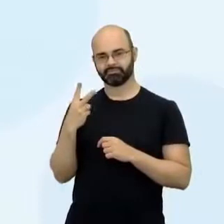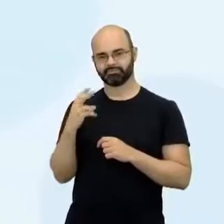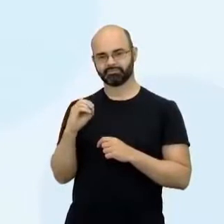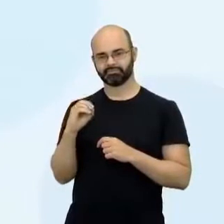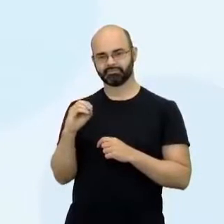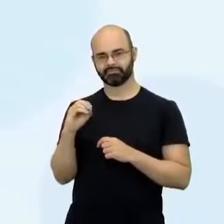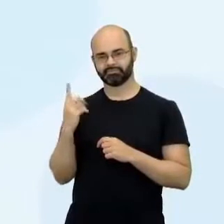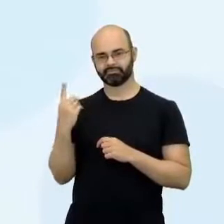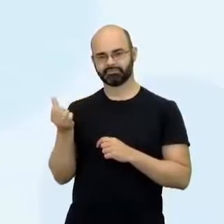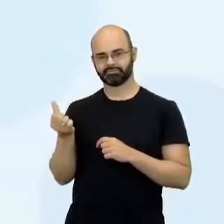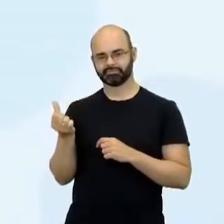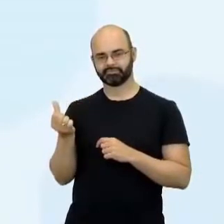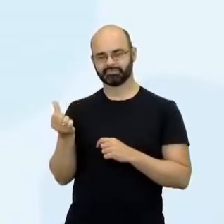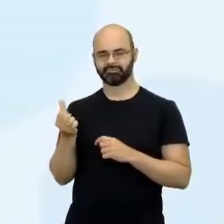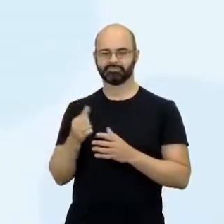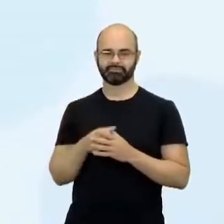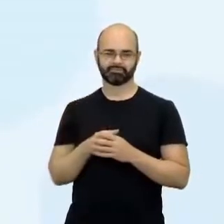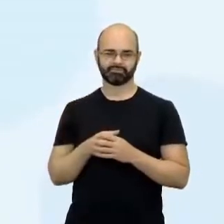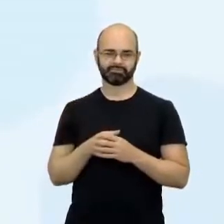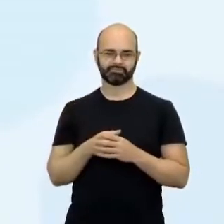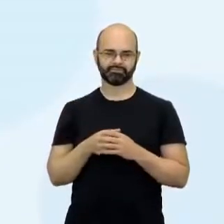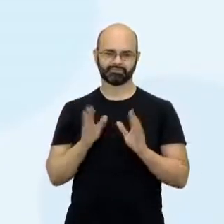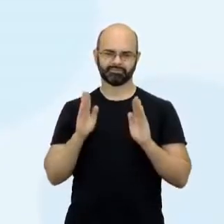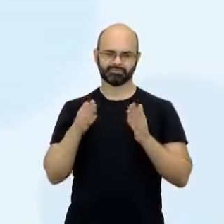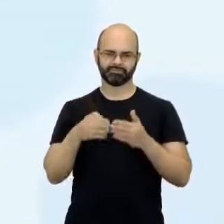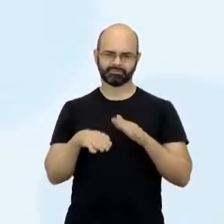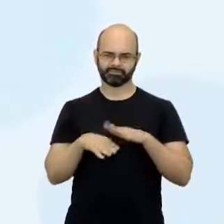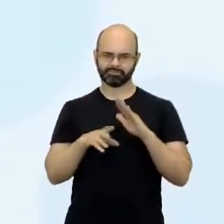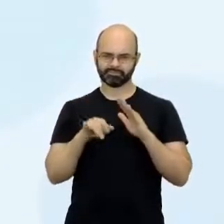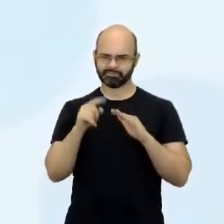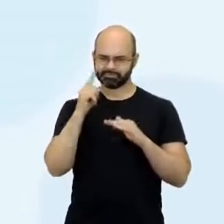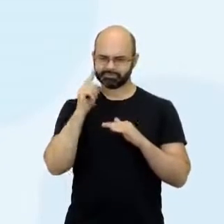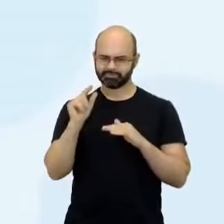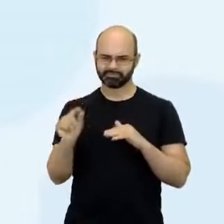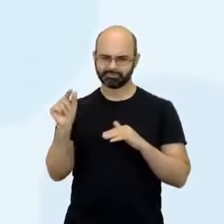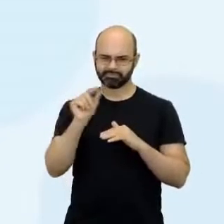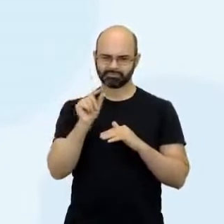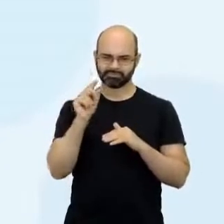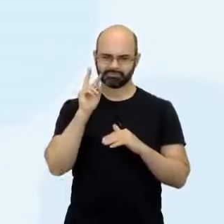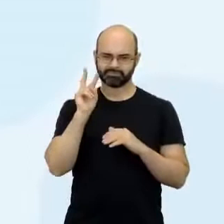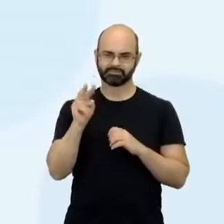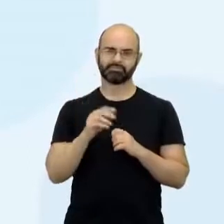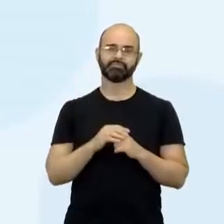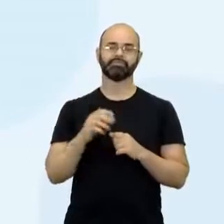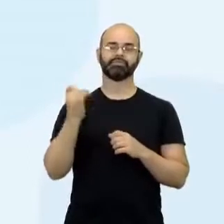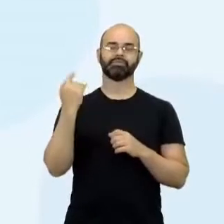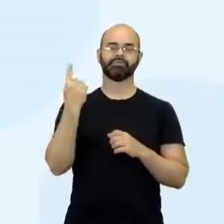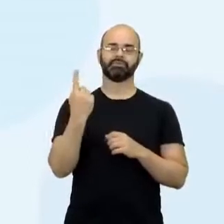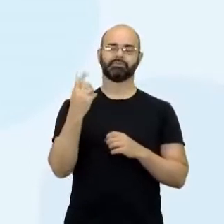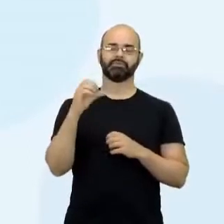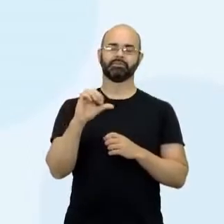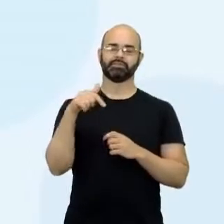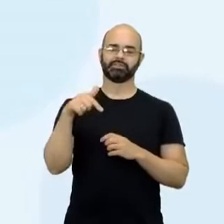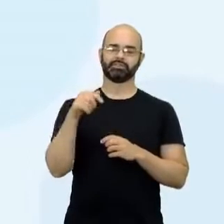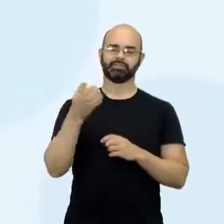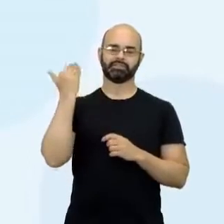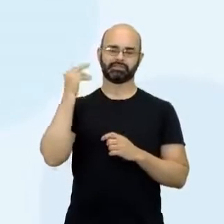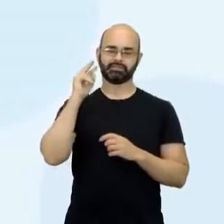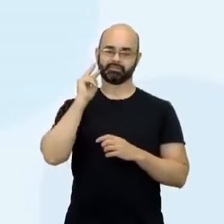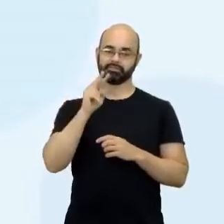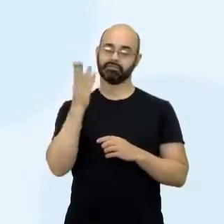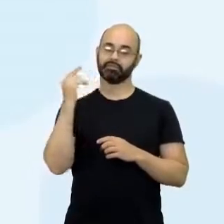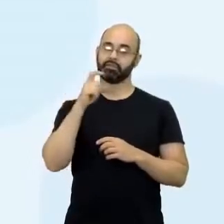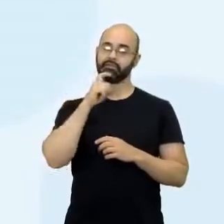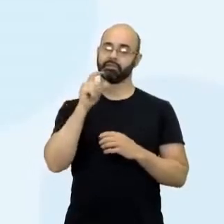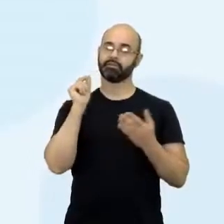2016. E a gente observa, né? Tá, até se a gente for analisar um mapa da década de 1970, a gente viria menos